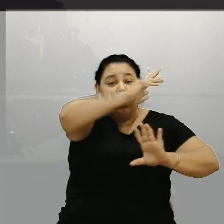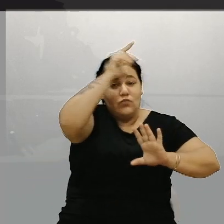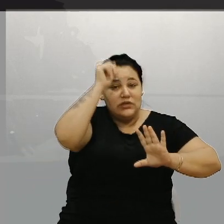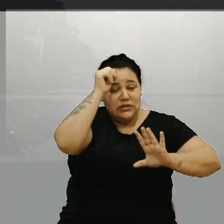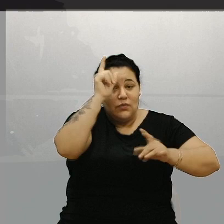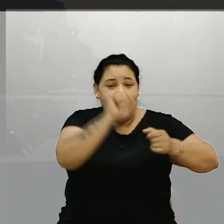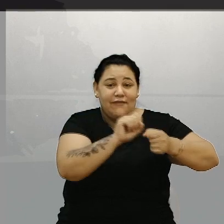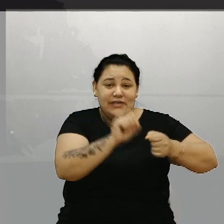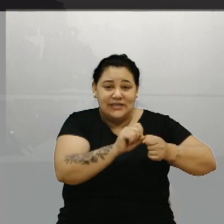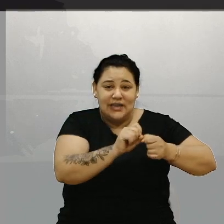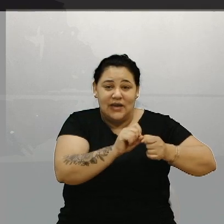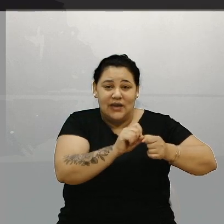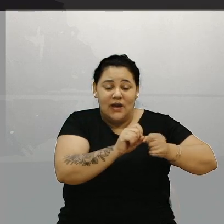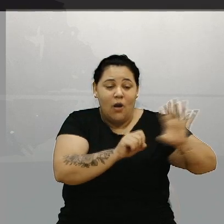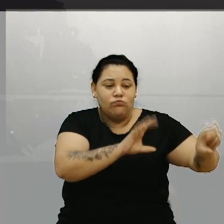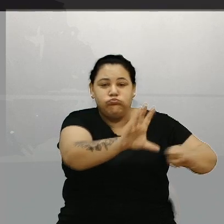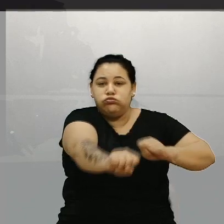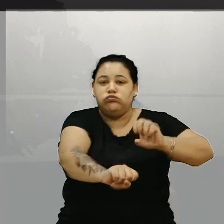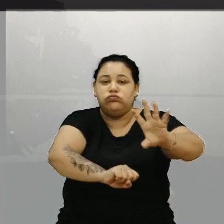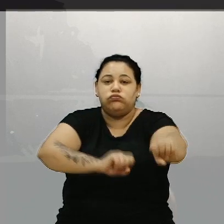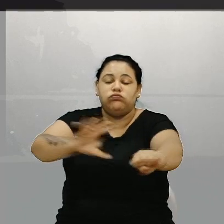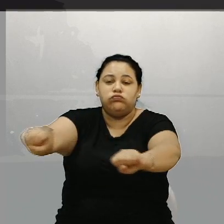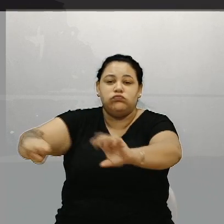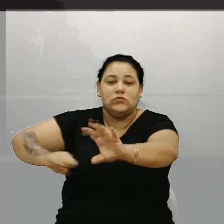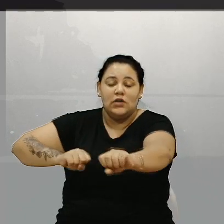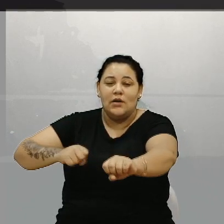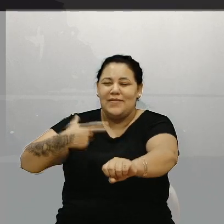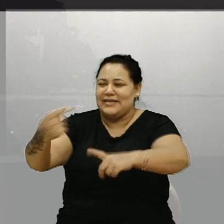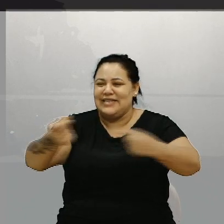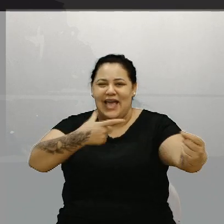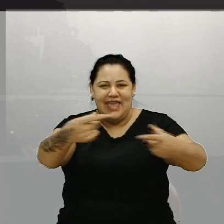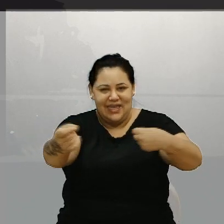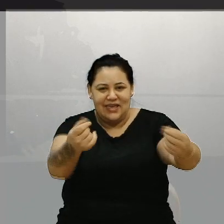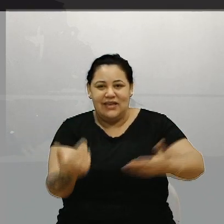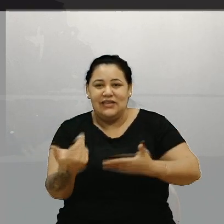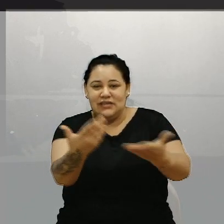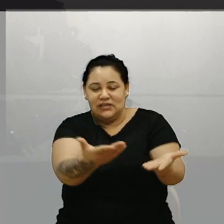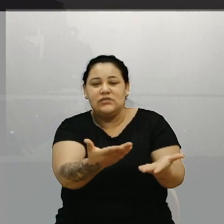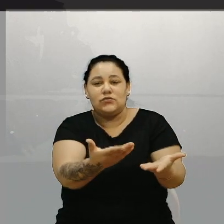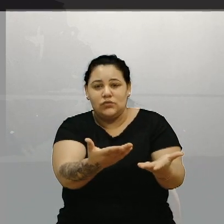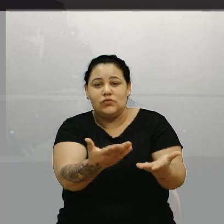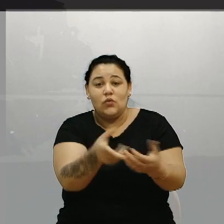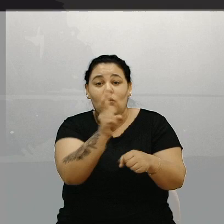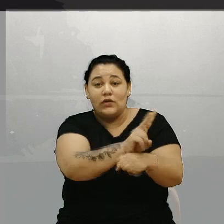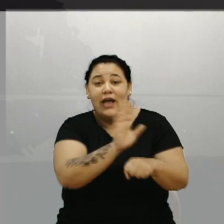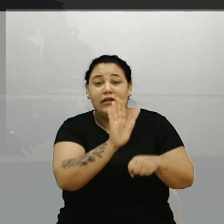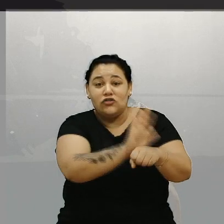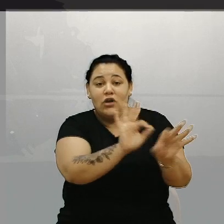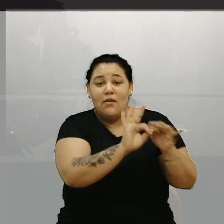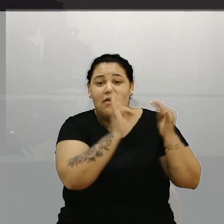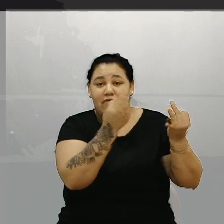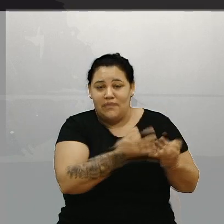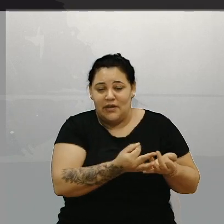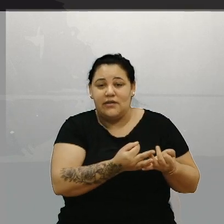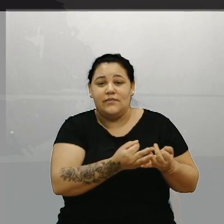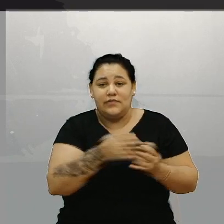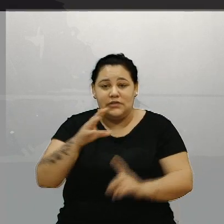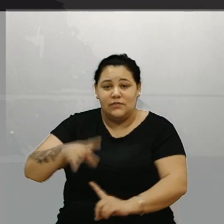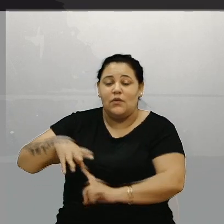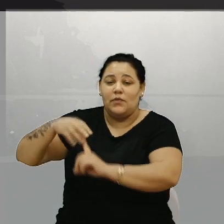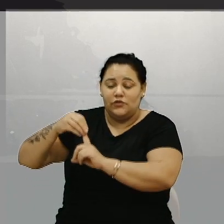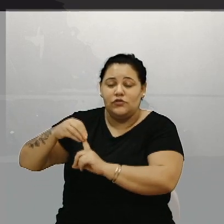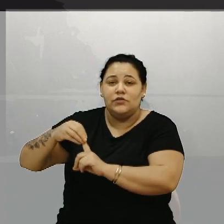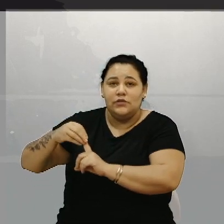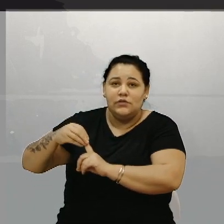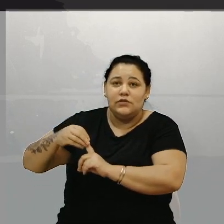realizar remoções, né, garantindo assistência às famílias, inclusive com o emprego da força, se necessário.